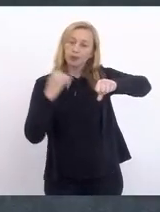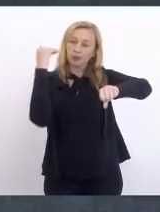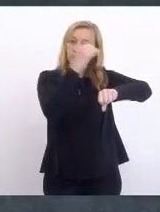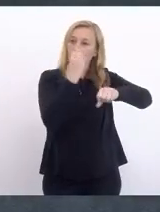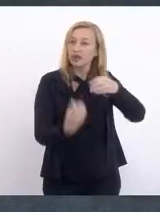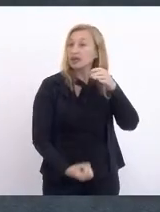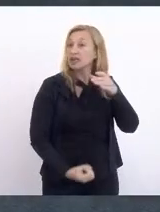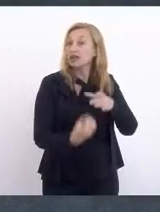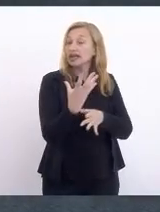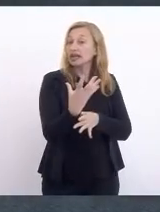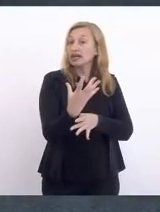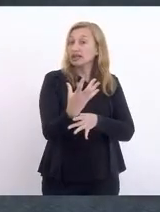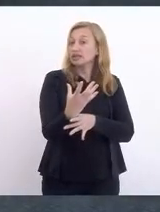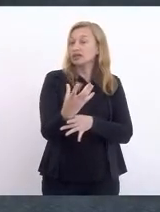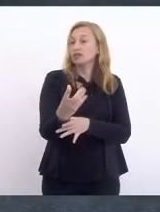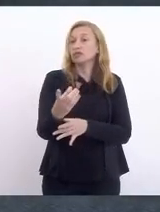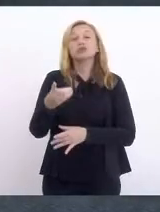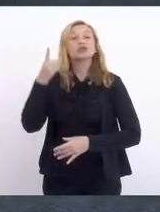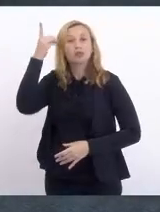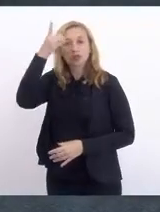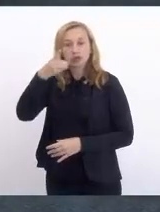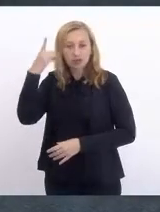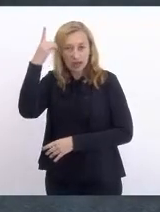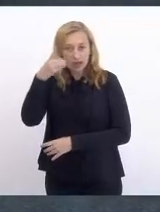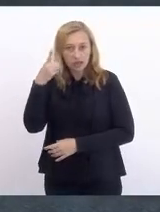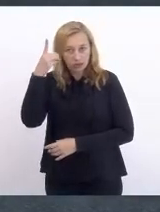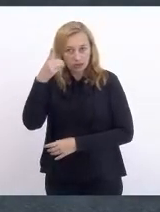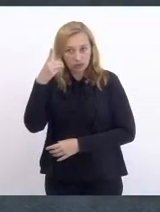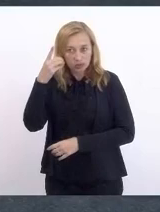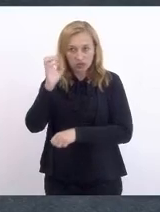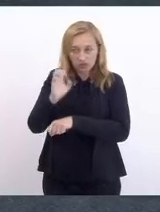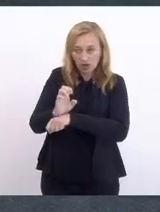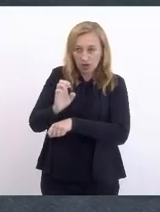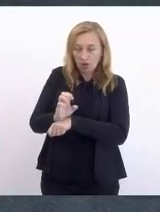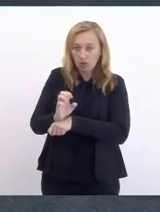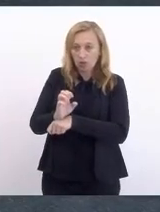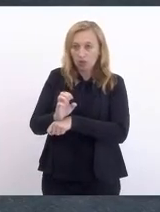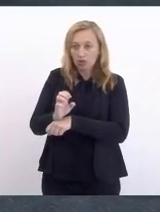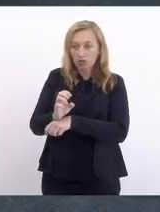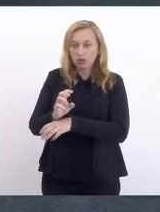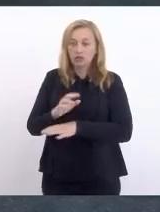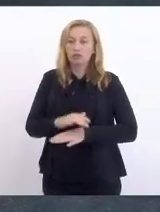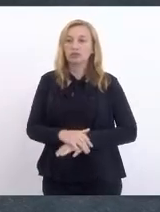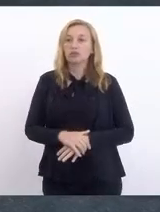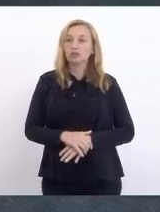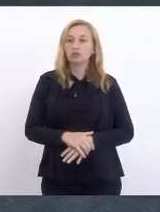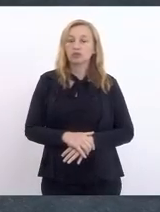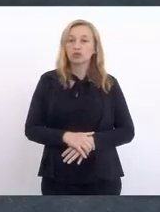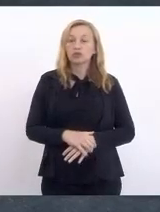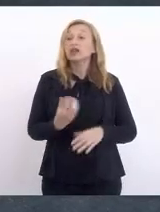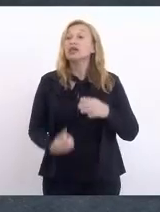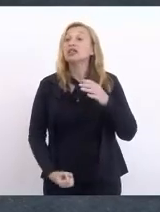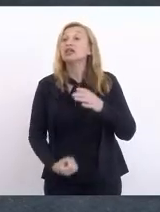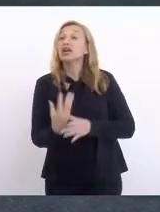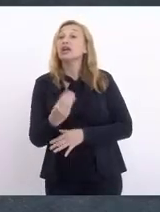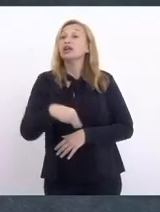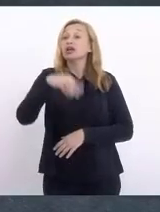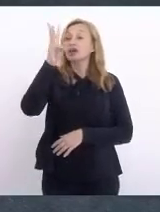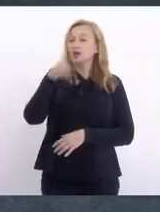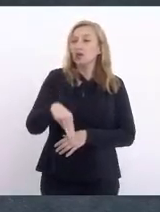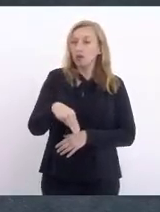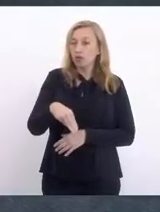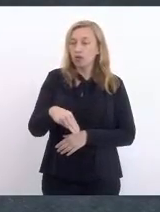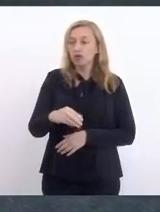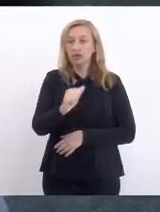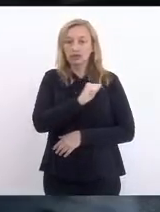Parlamento Fluminense o autor intelectual deste projeto é o deputado